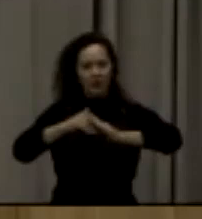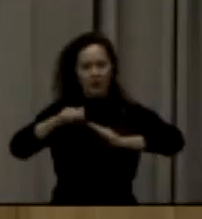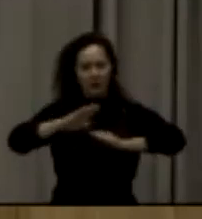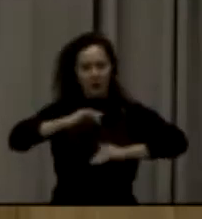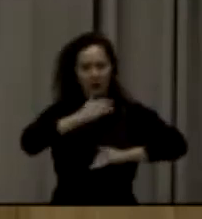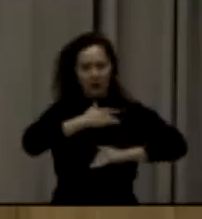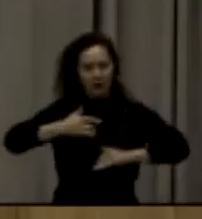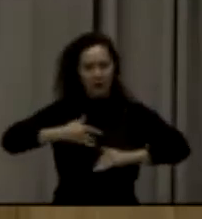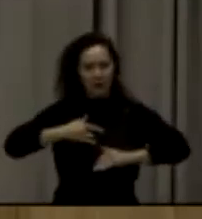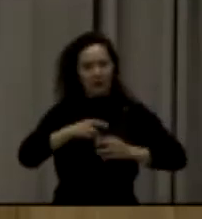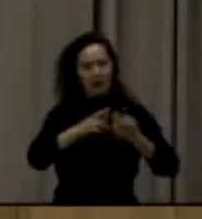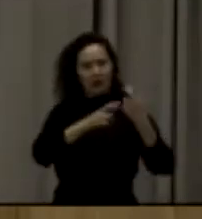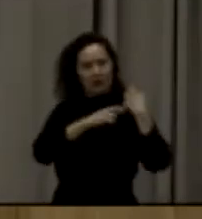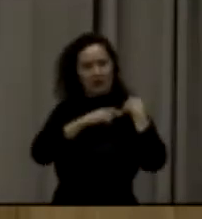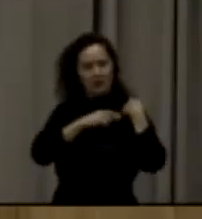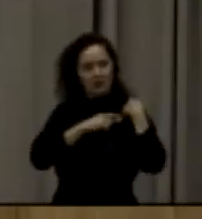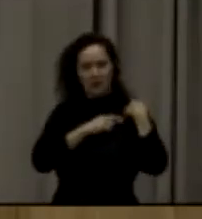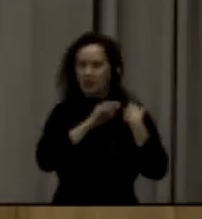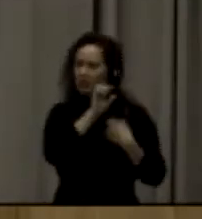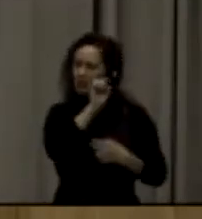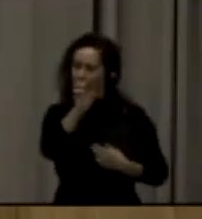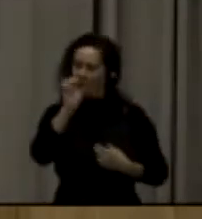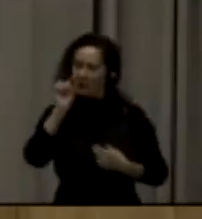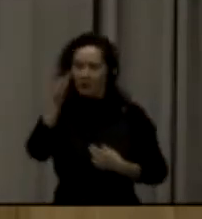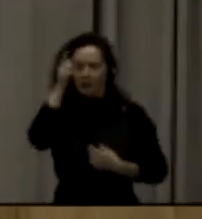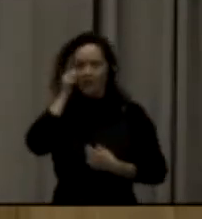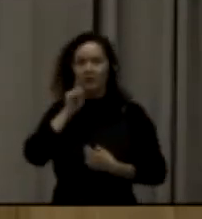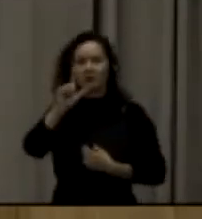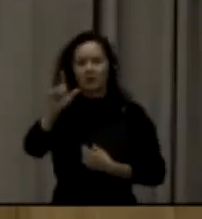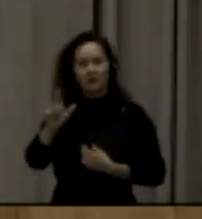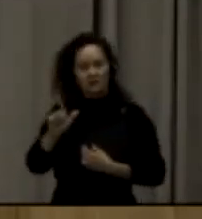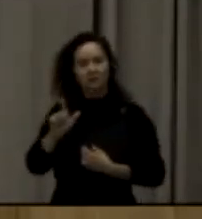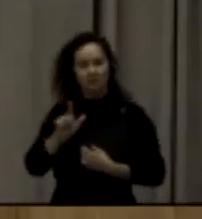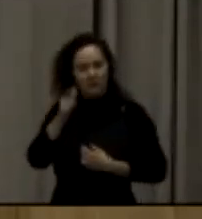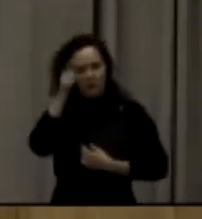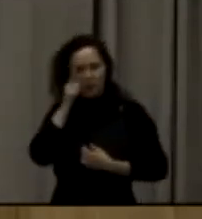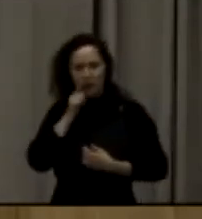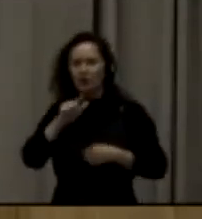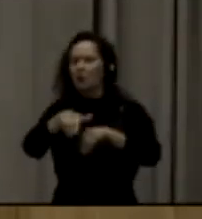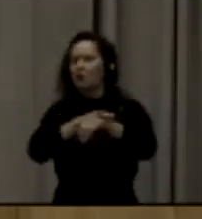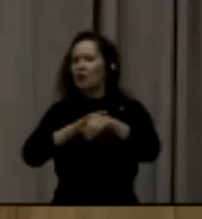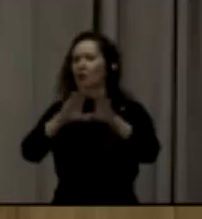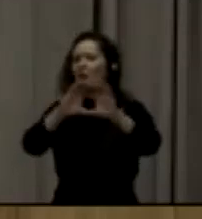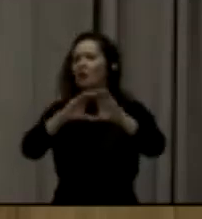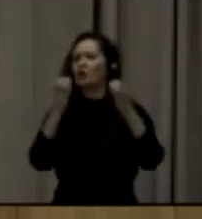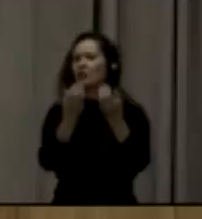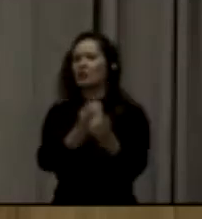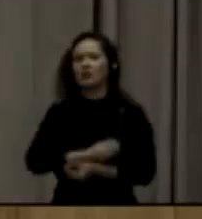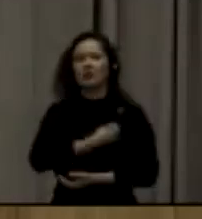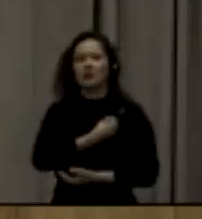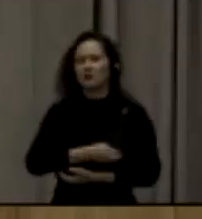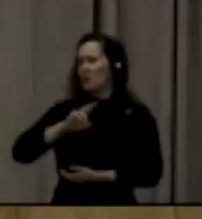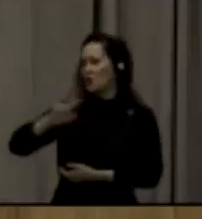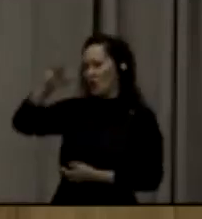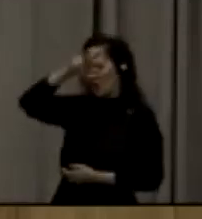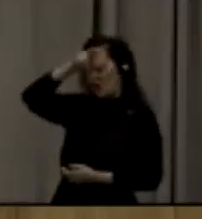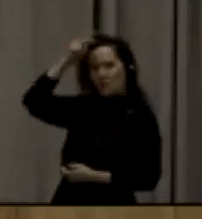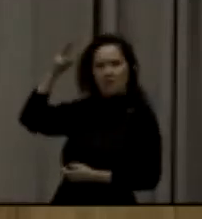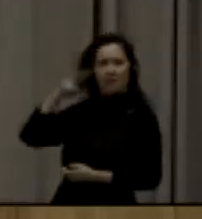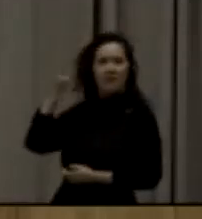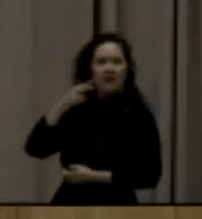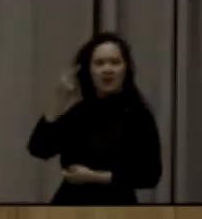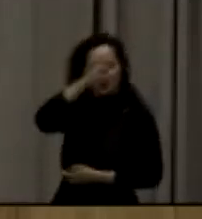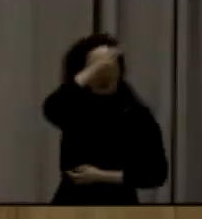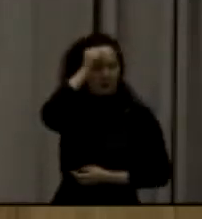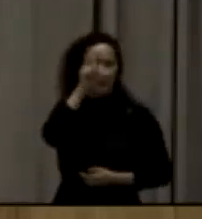saúde sejam responsáveis, tenham que responder à comunidade que eles servem, não ao vereador que vai